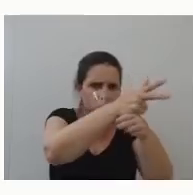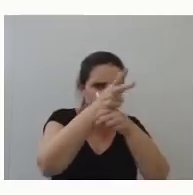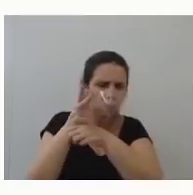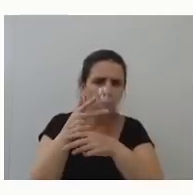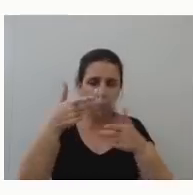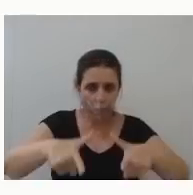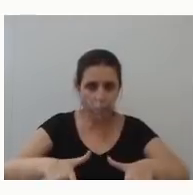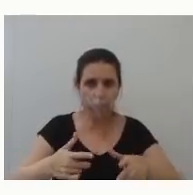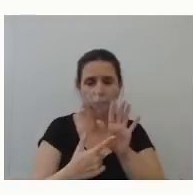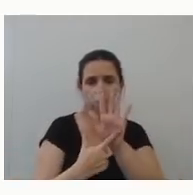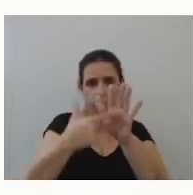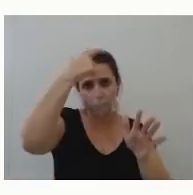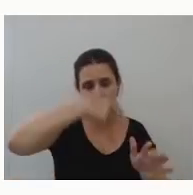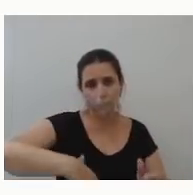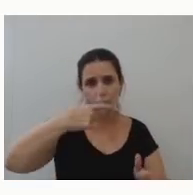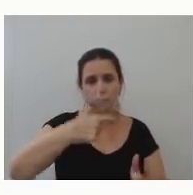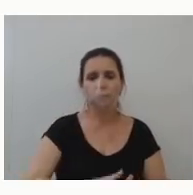apresentação